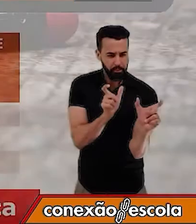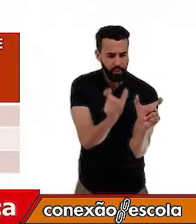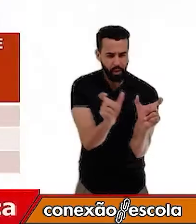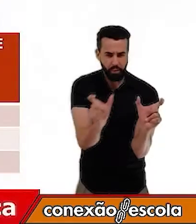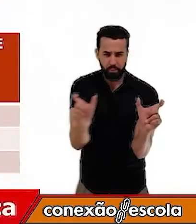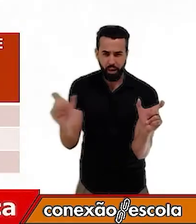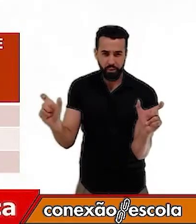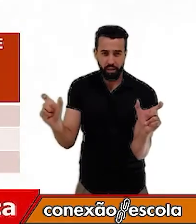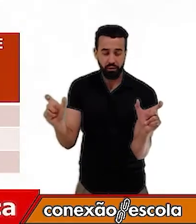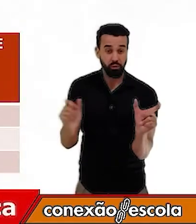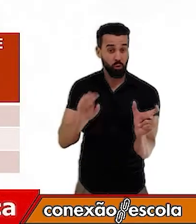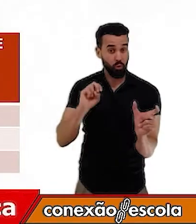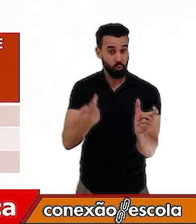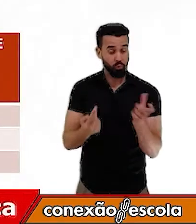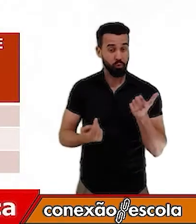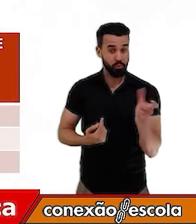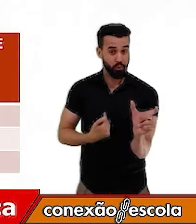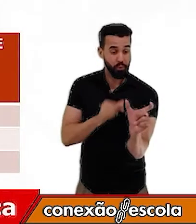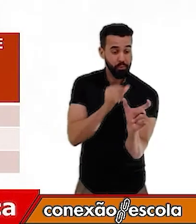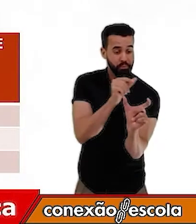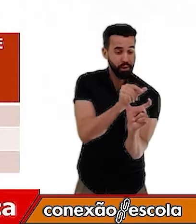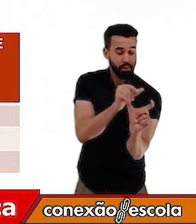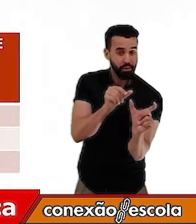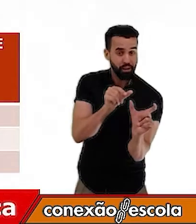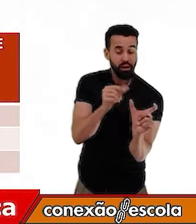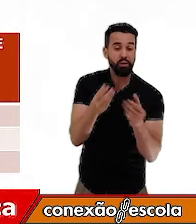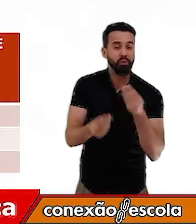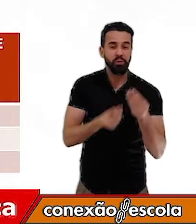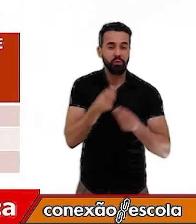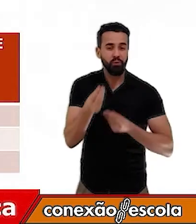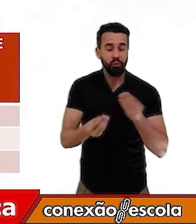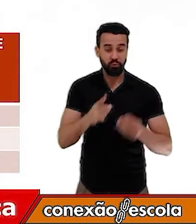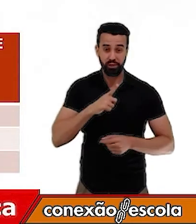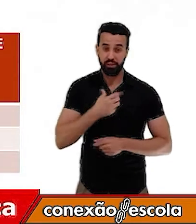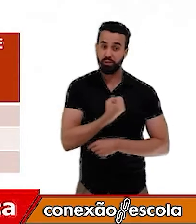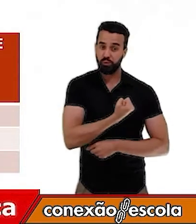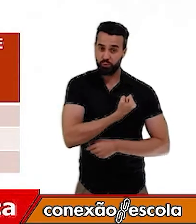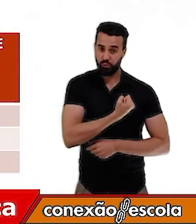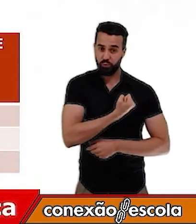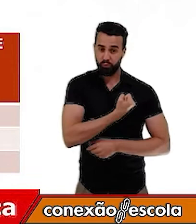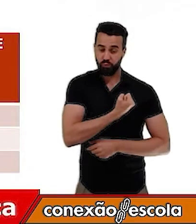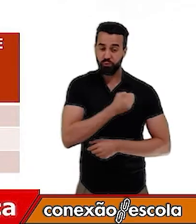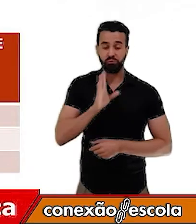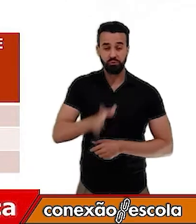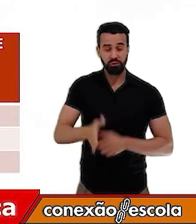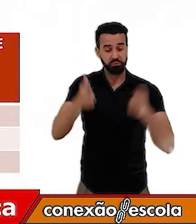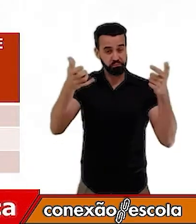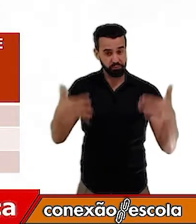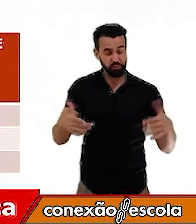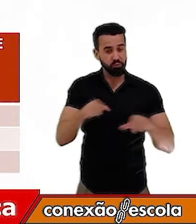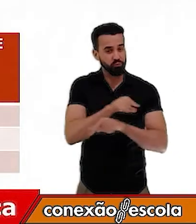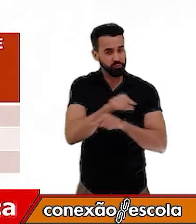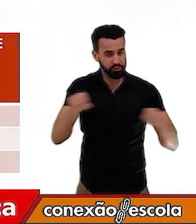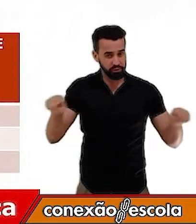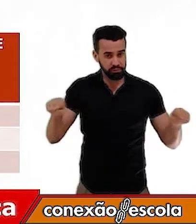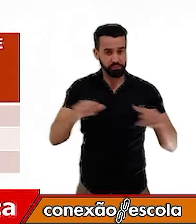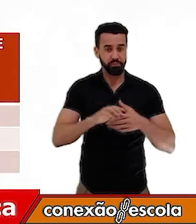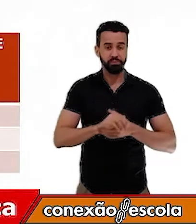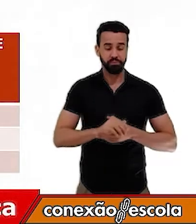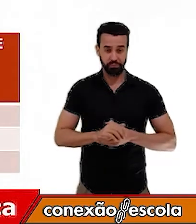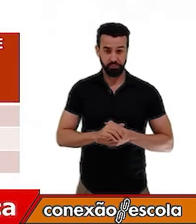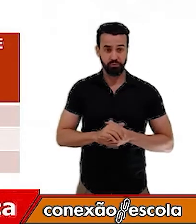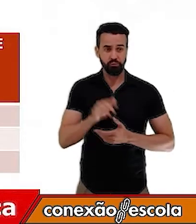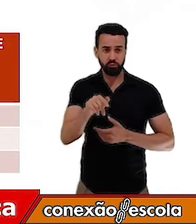simplesmente formar números a partir desses algarismos que eu acabei de falar para vocês. Se você juntar